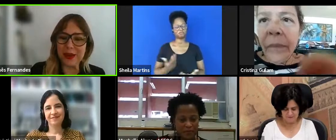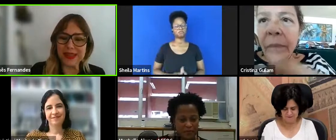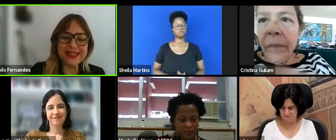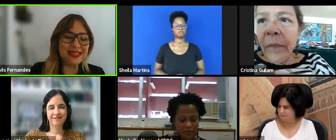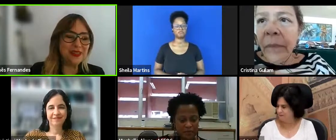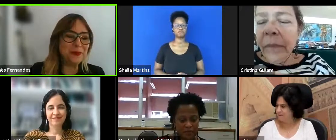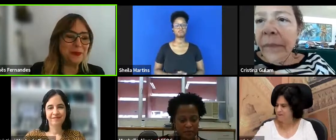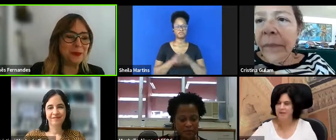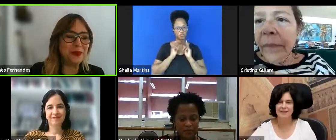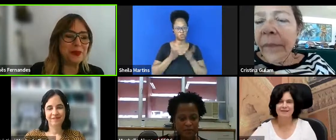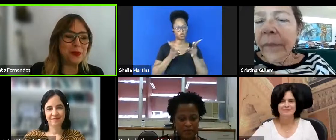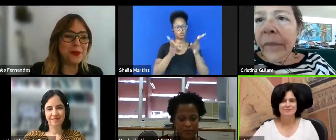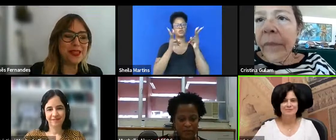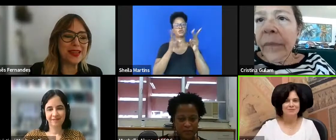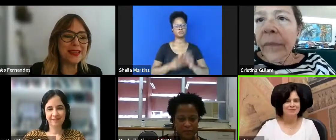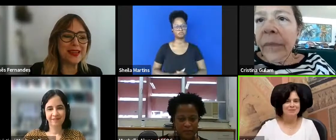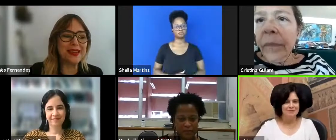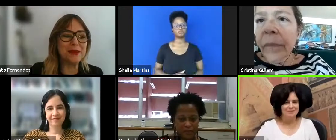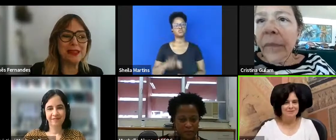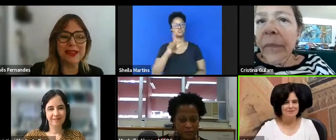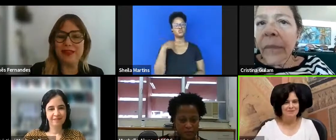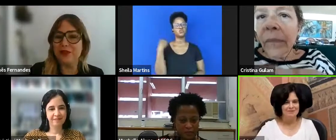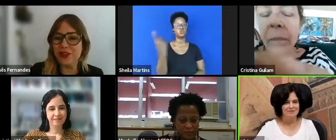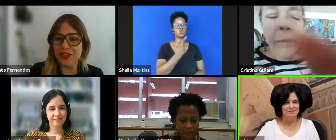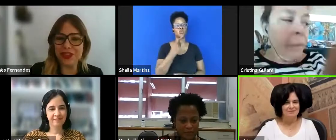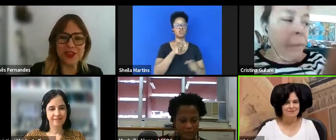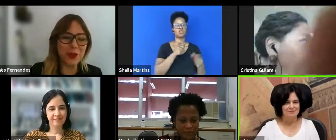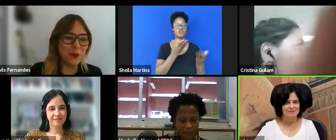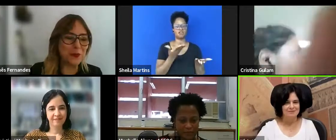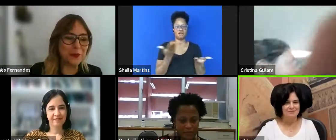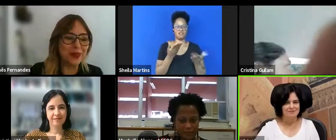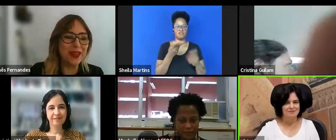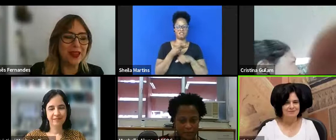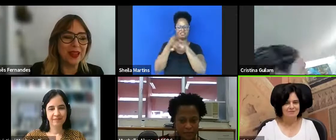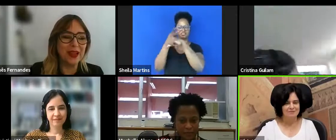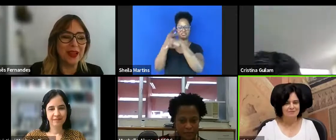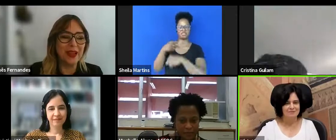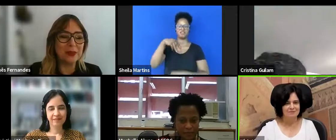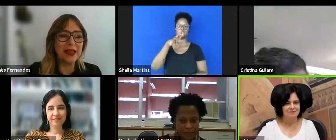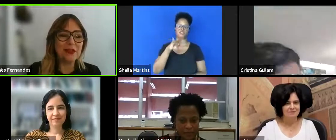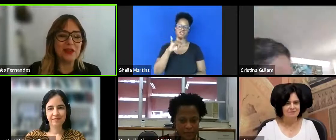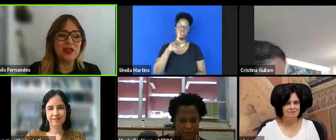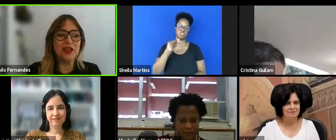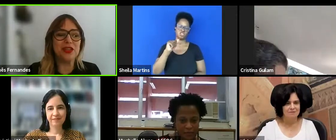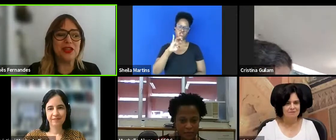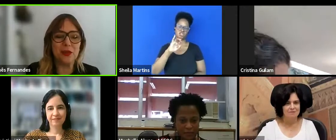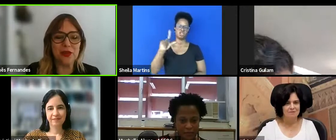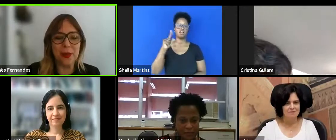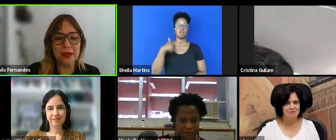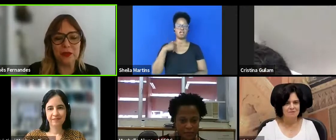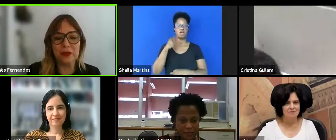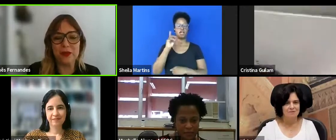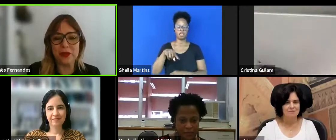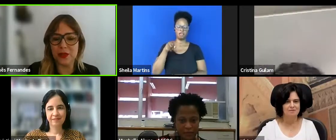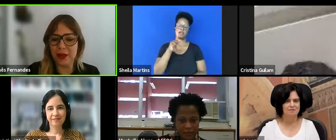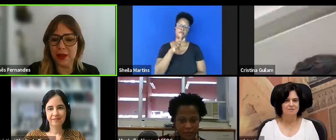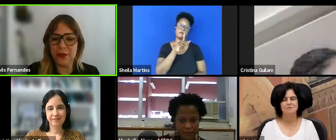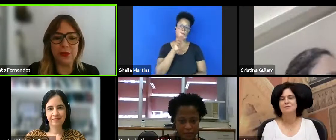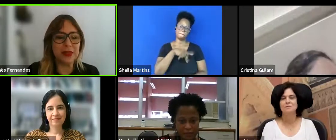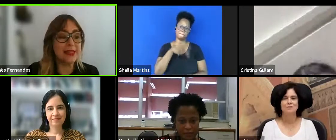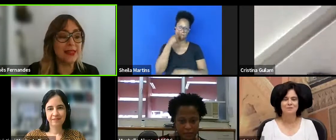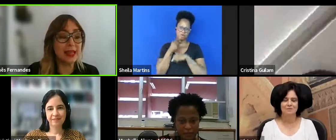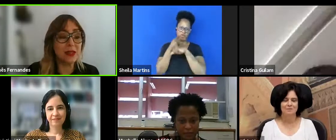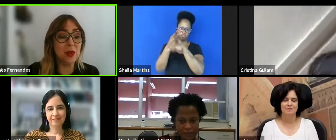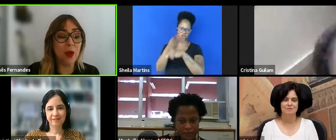Dando sequência, vamos à entrega da medalha Virginia Shaw. A medalha Virginia Shaw de mérito